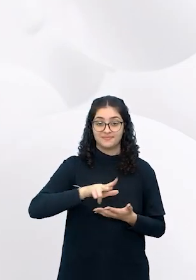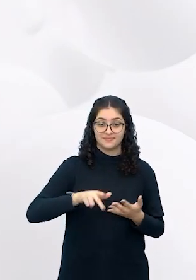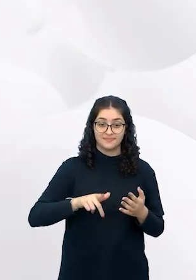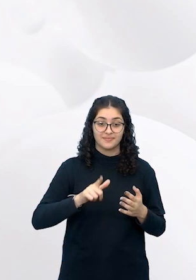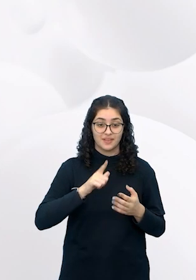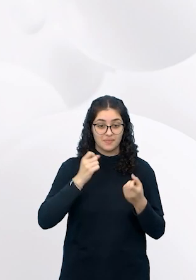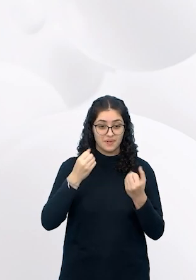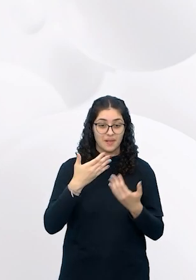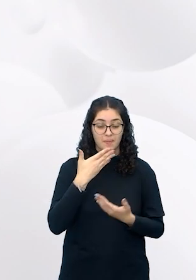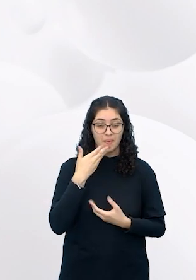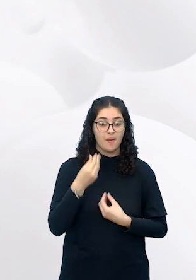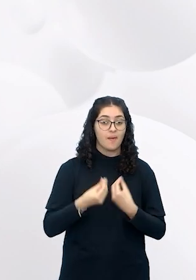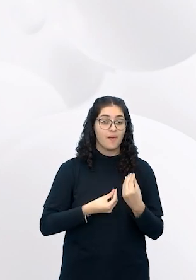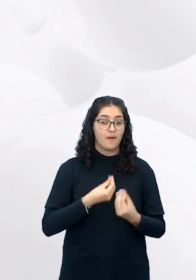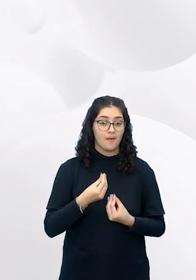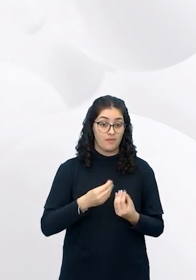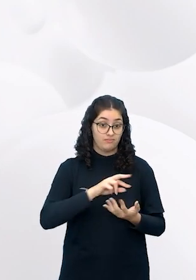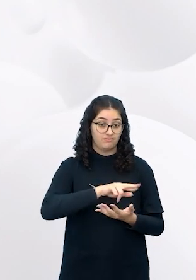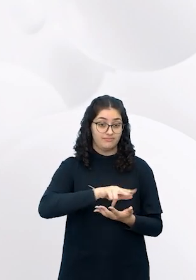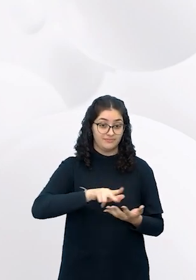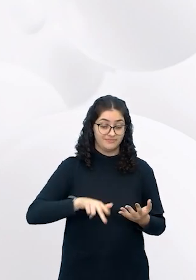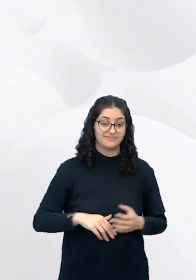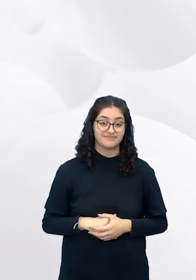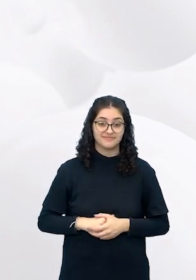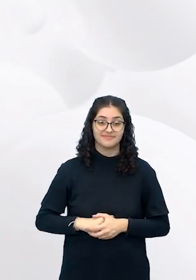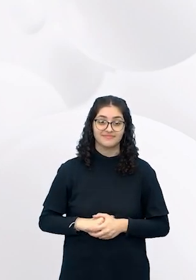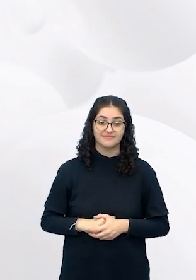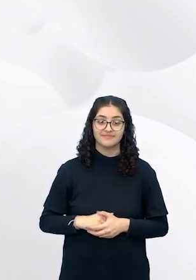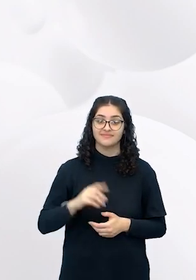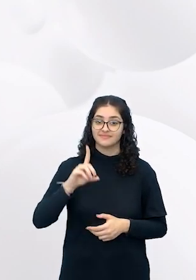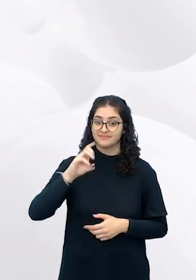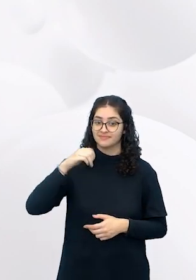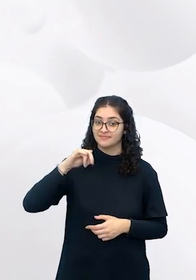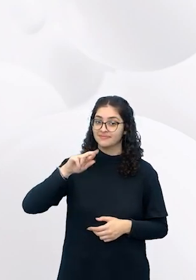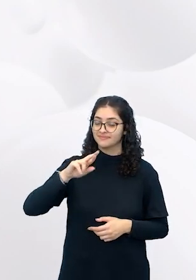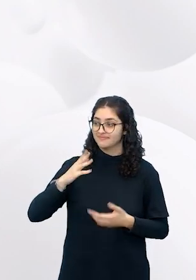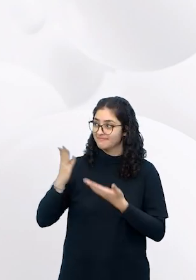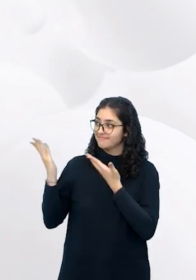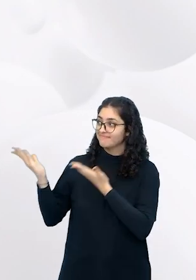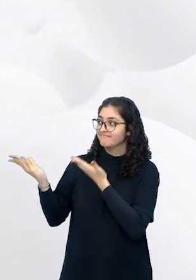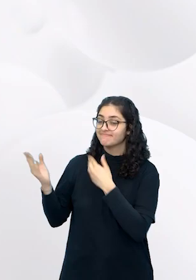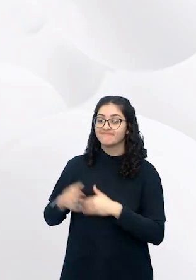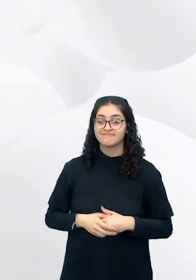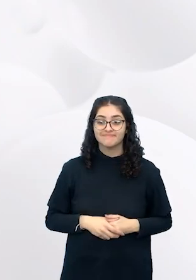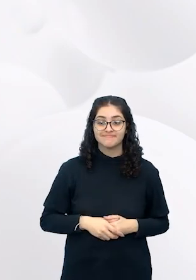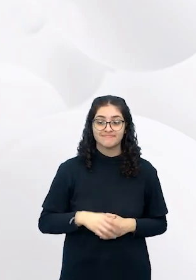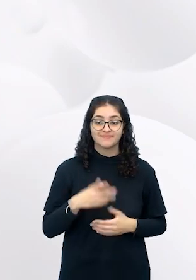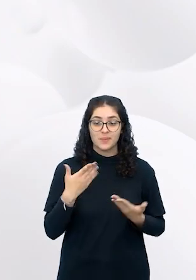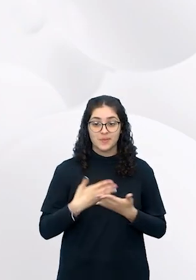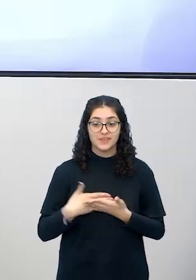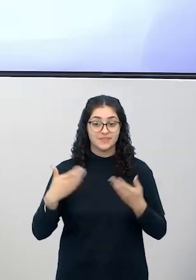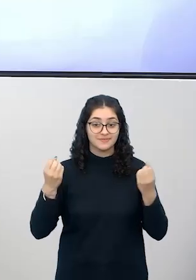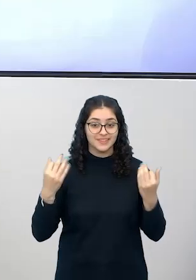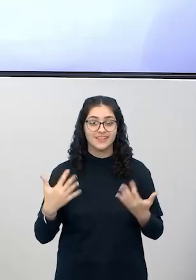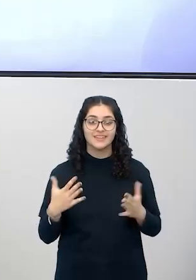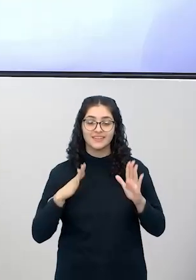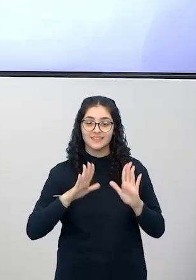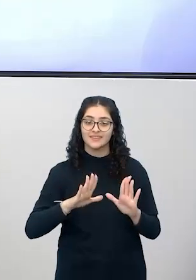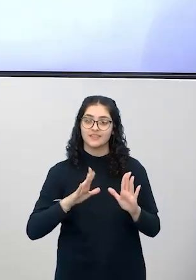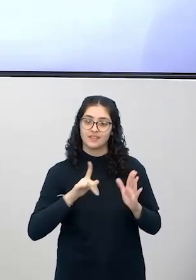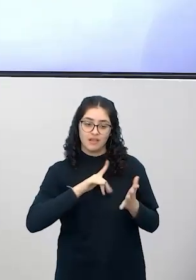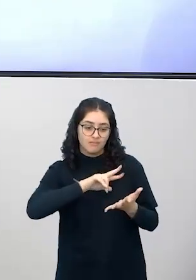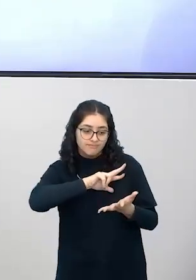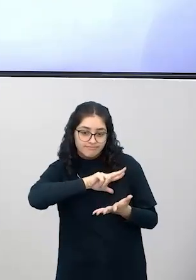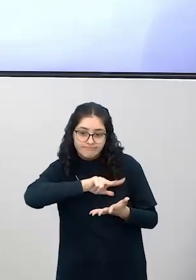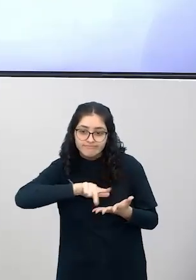dessa forma da transversalidade, Demir? Então, aí, veja só, né? De forma transversal, presentes em todas